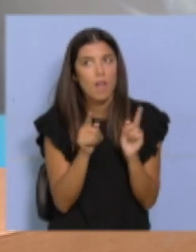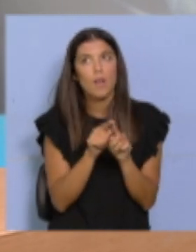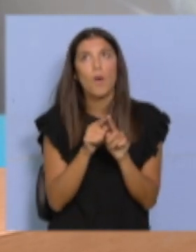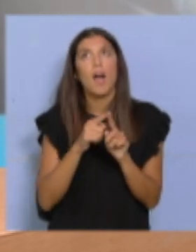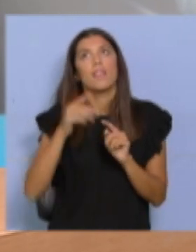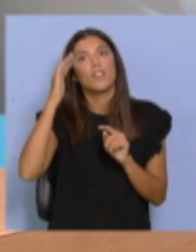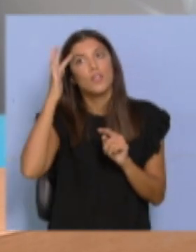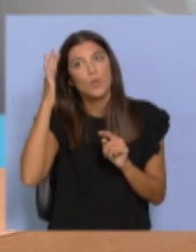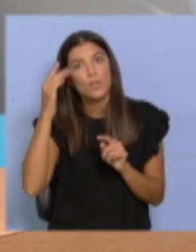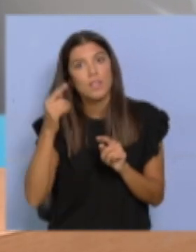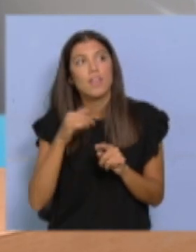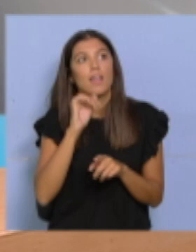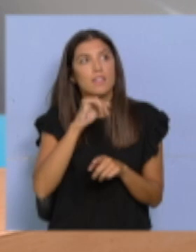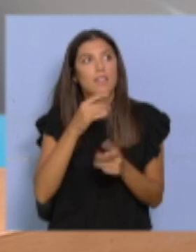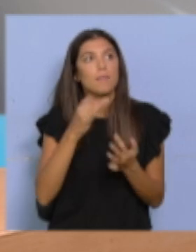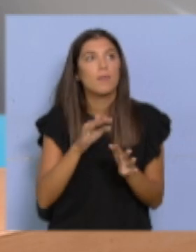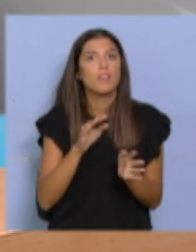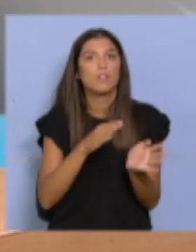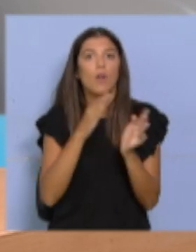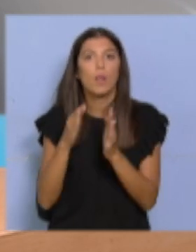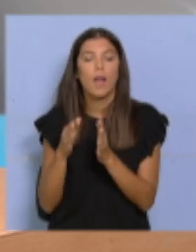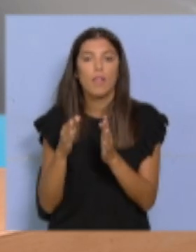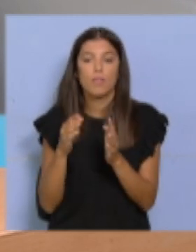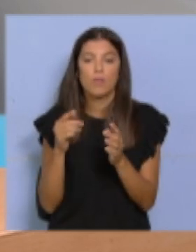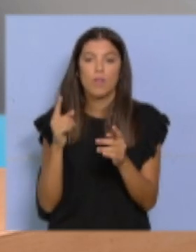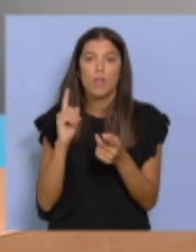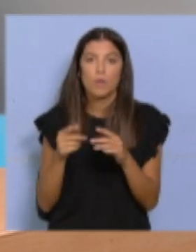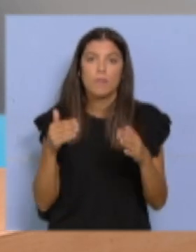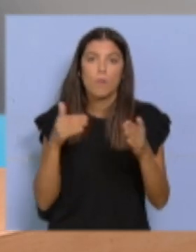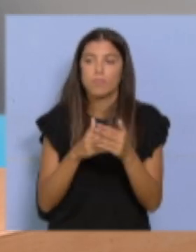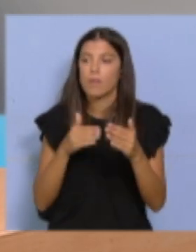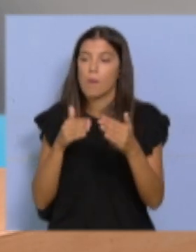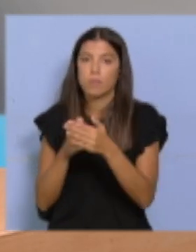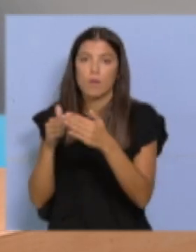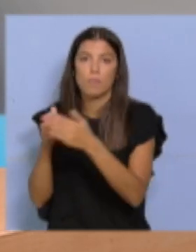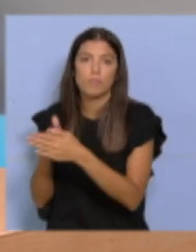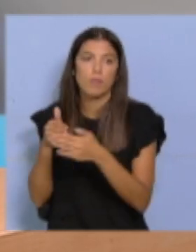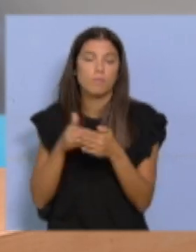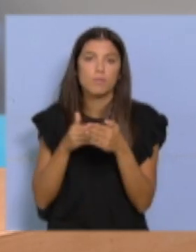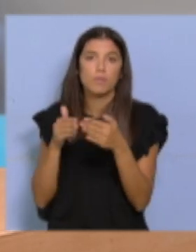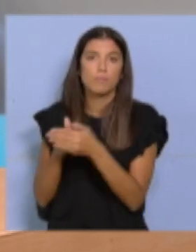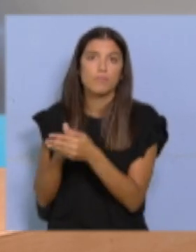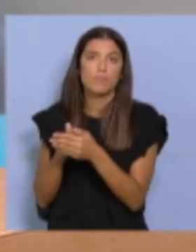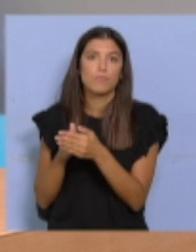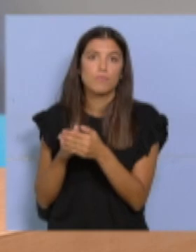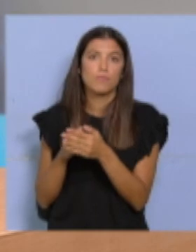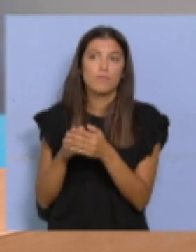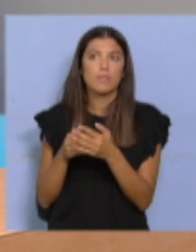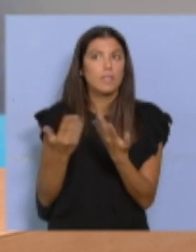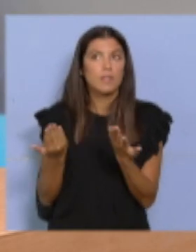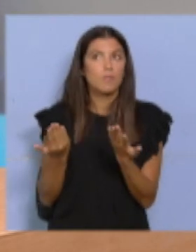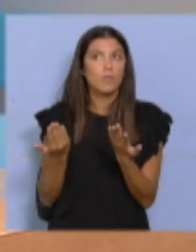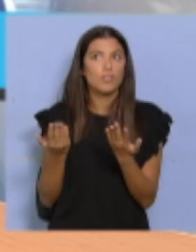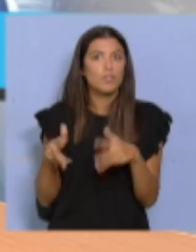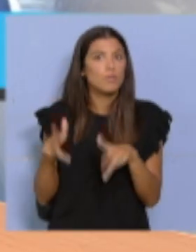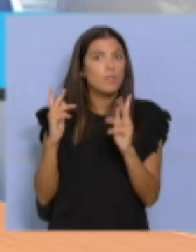realidade às vezes aparecem muitos obstáculos, outras prioridades que nos impedem de estar disponíveis, completamente disponíveis diante